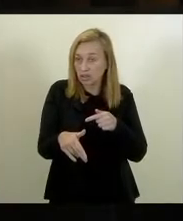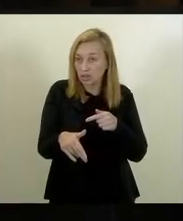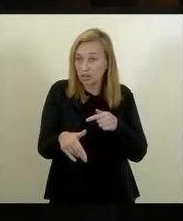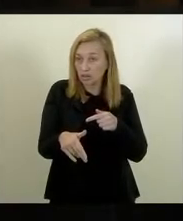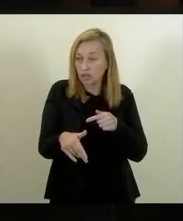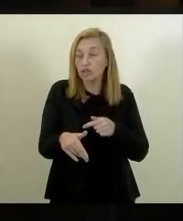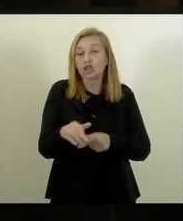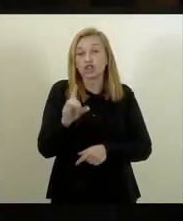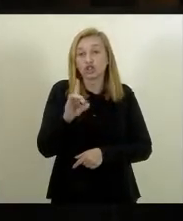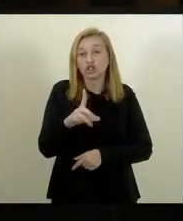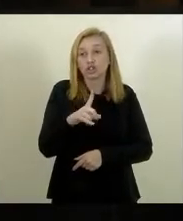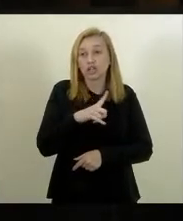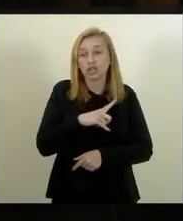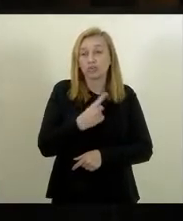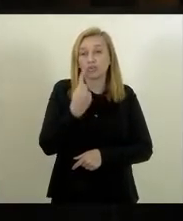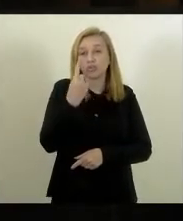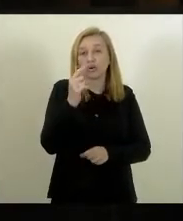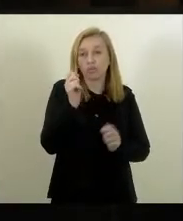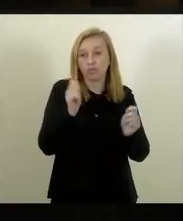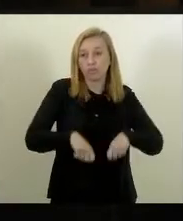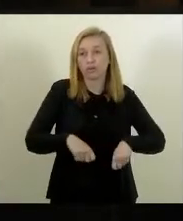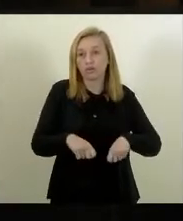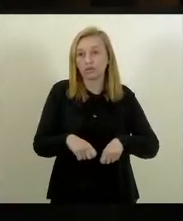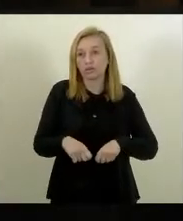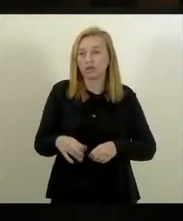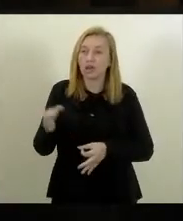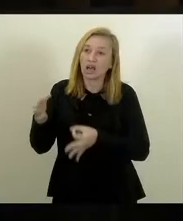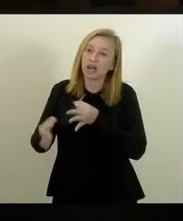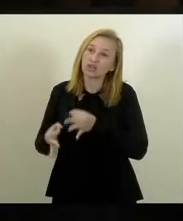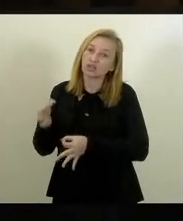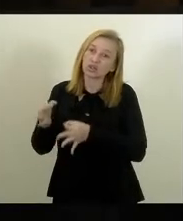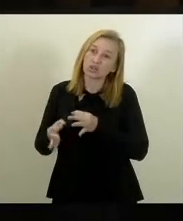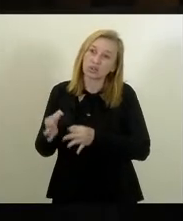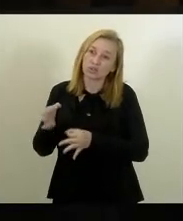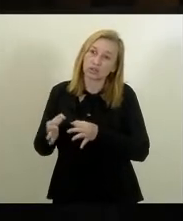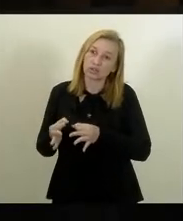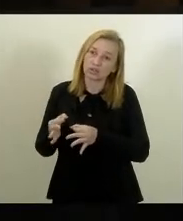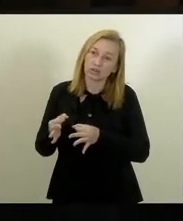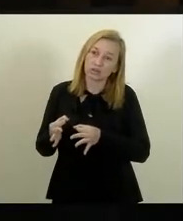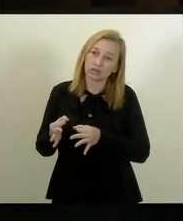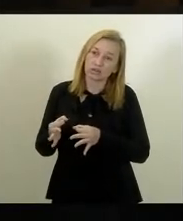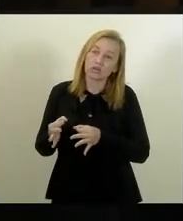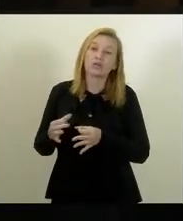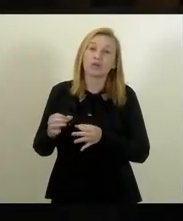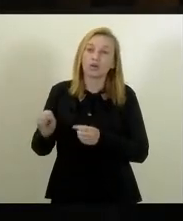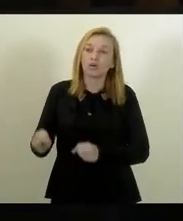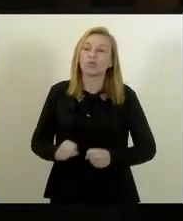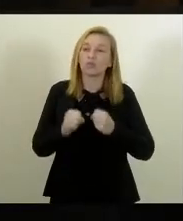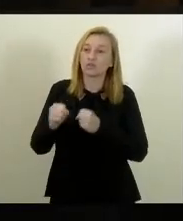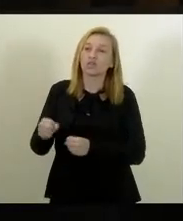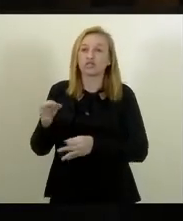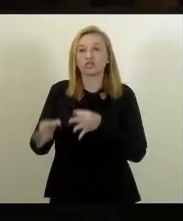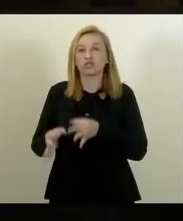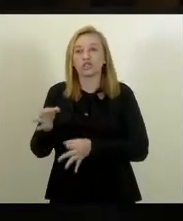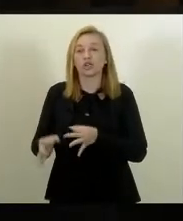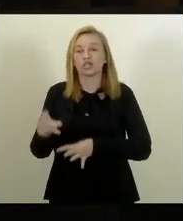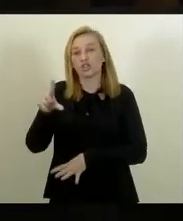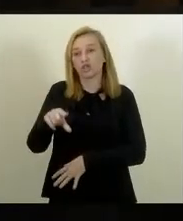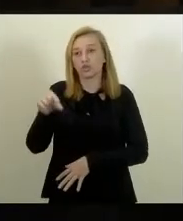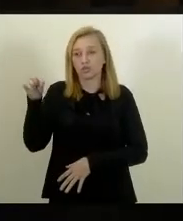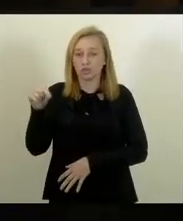só teremos uma possibilidade, ajuizamento para que o Poder Judiciário decida se